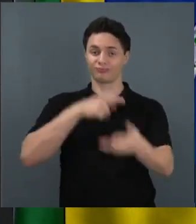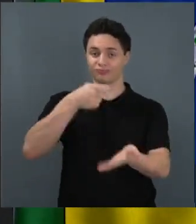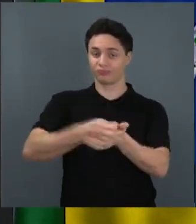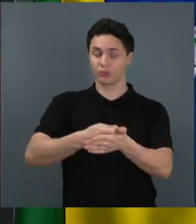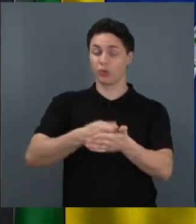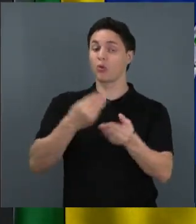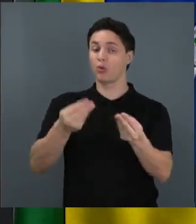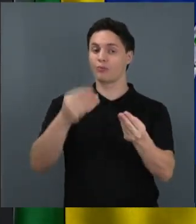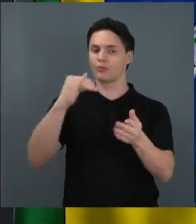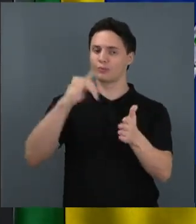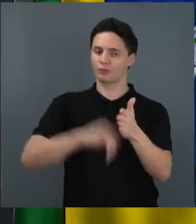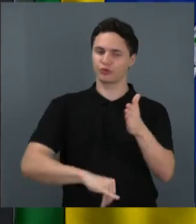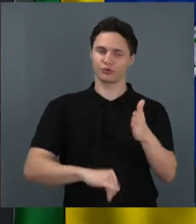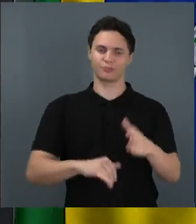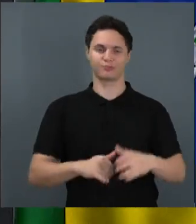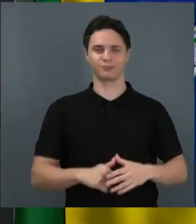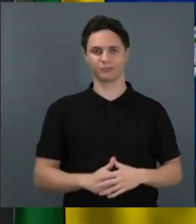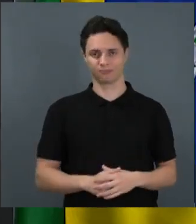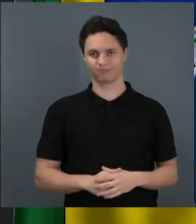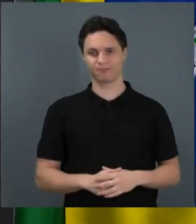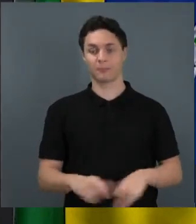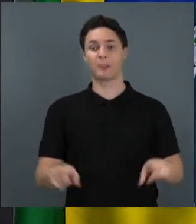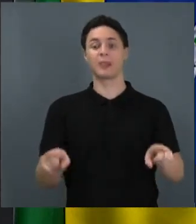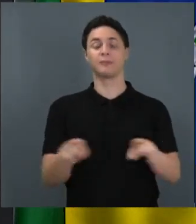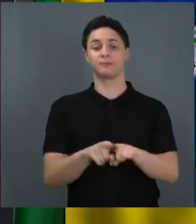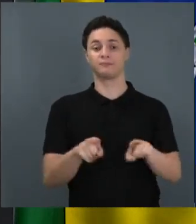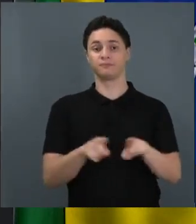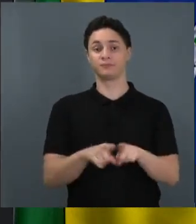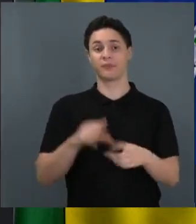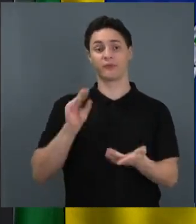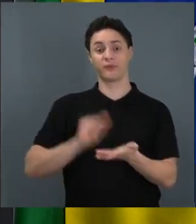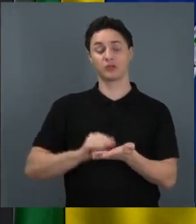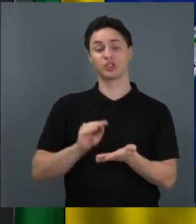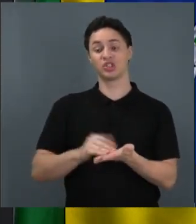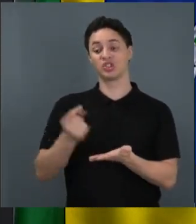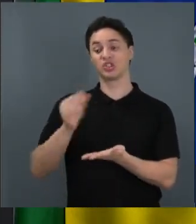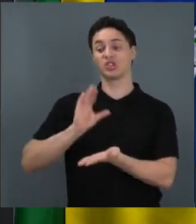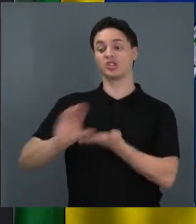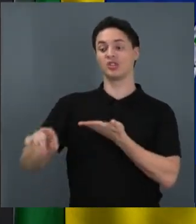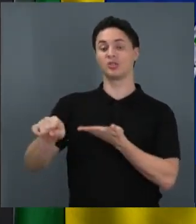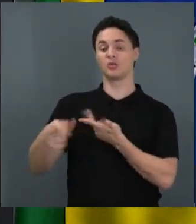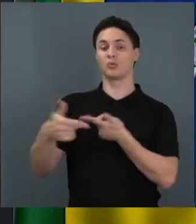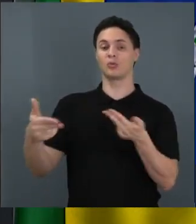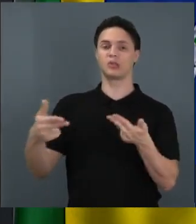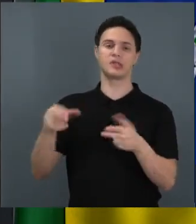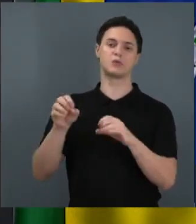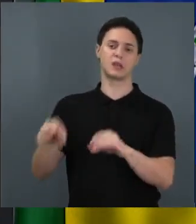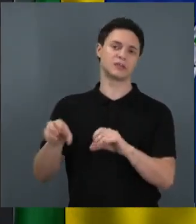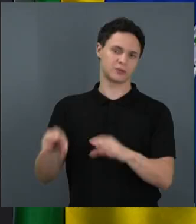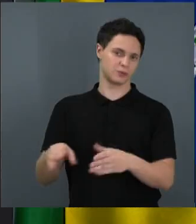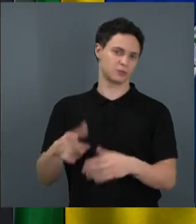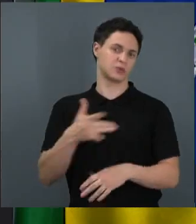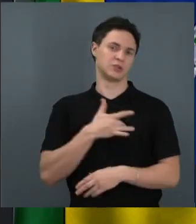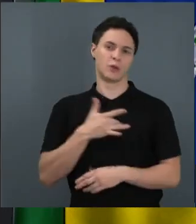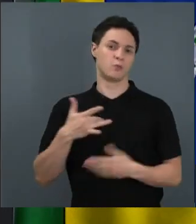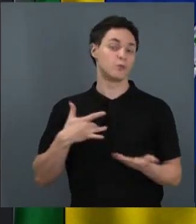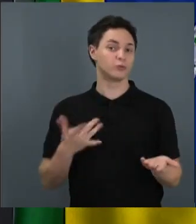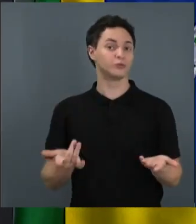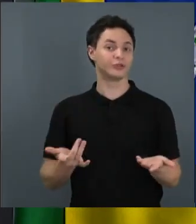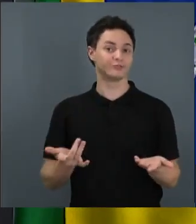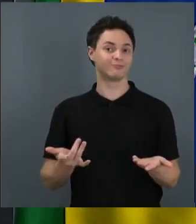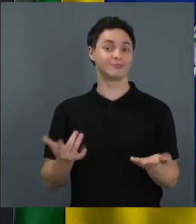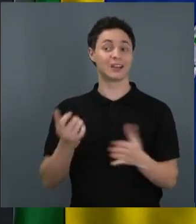tributos e, ao mesmo tempo, com a falta desses recursos em ações essenciais como a educação, como saúde, como a